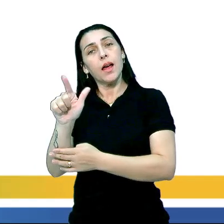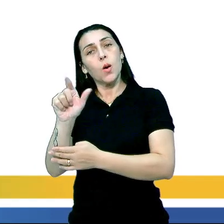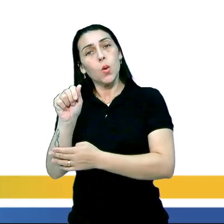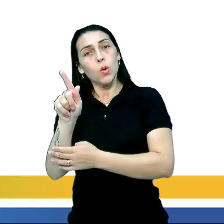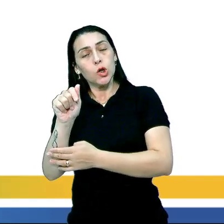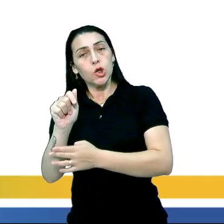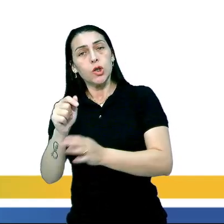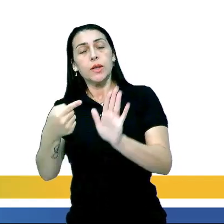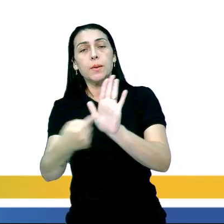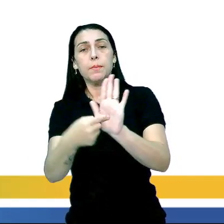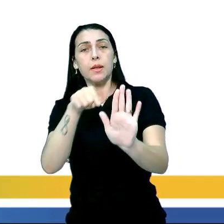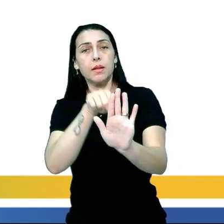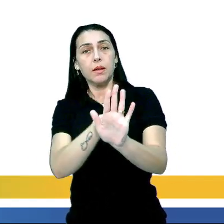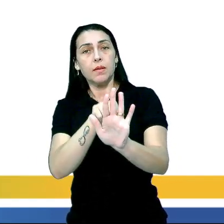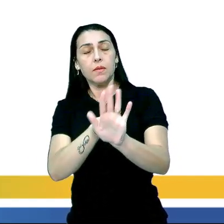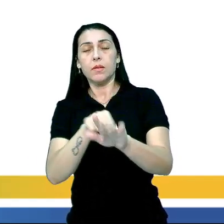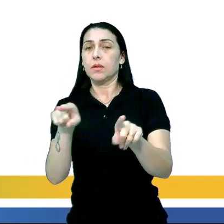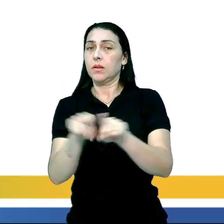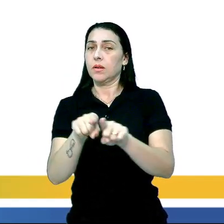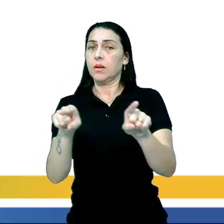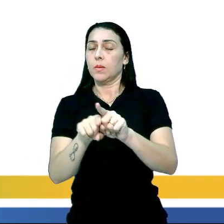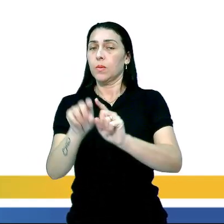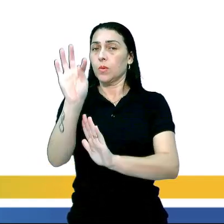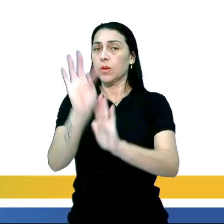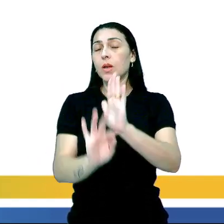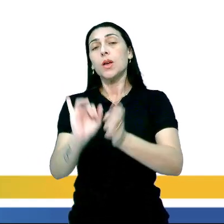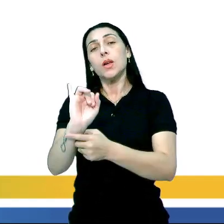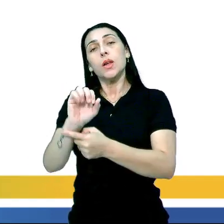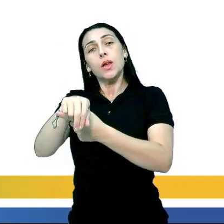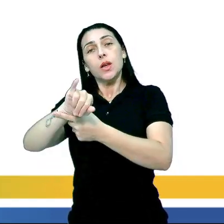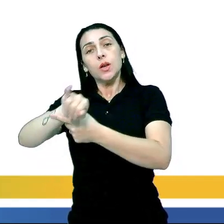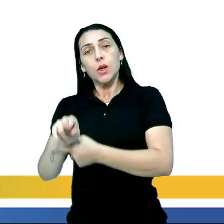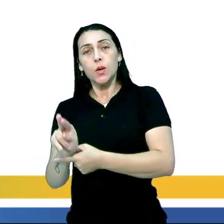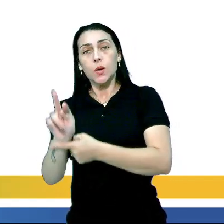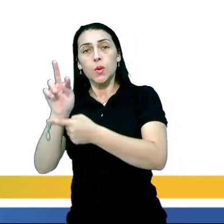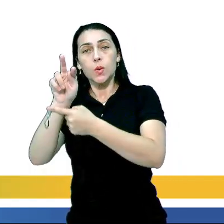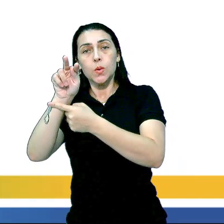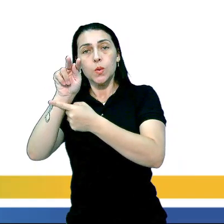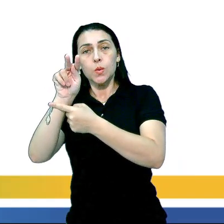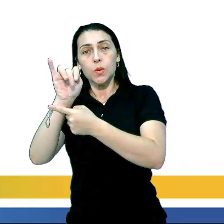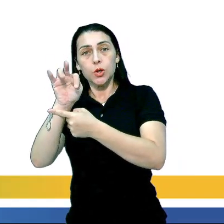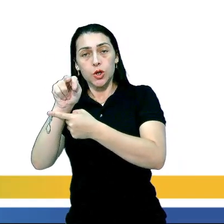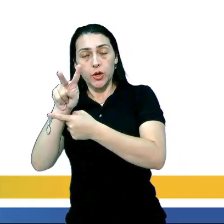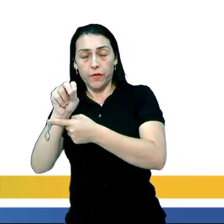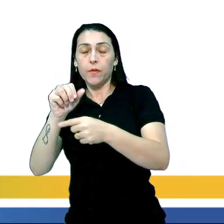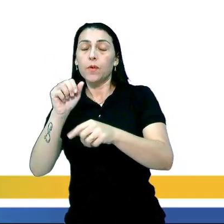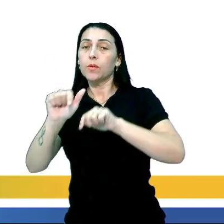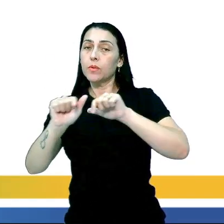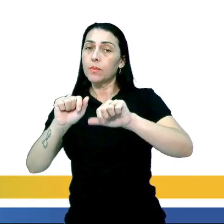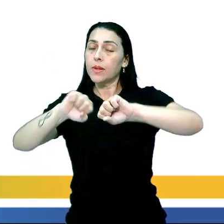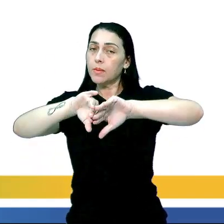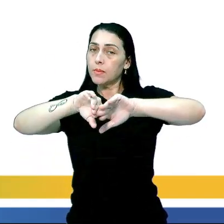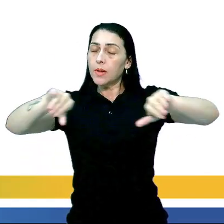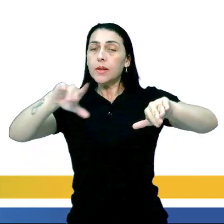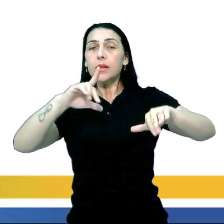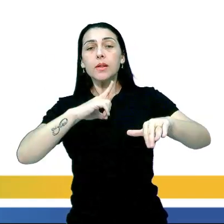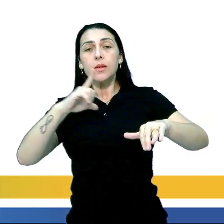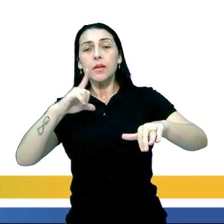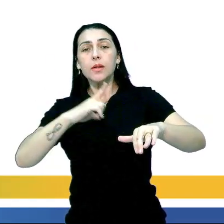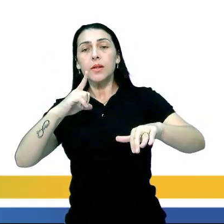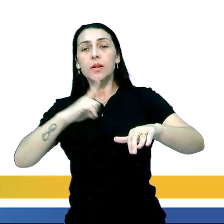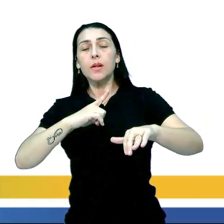analogias, metáforas. E no texto injuntivo, nós iremos trabalhar cada um separadamente. Nós temos aí